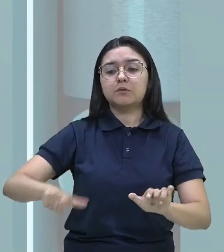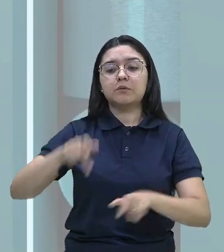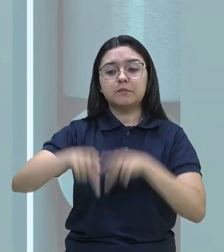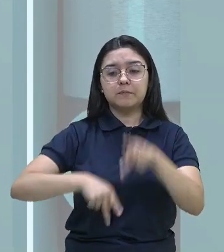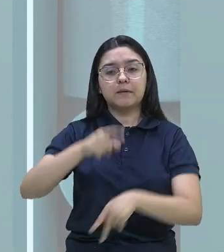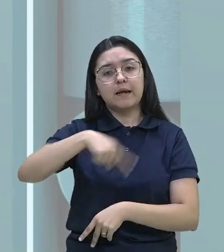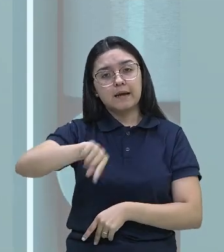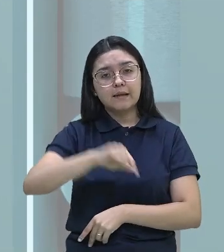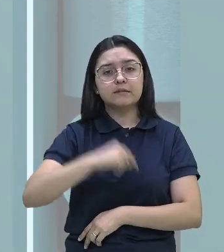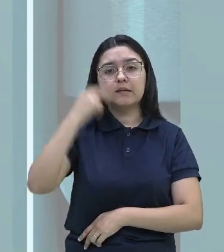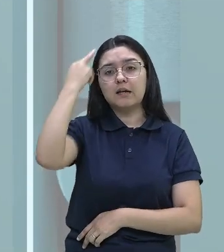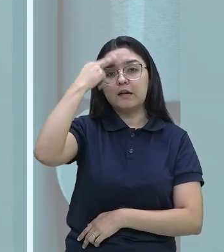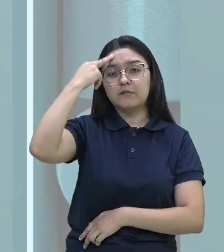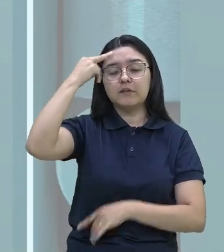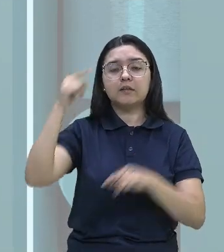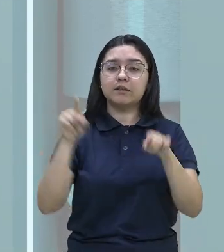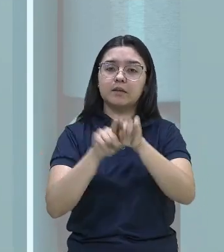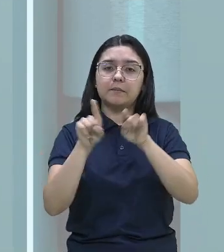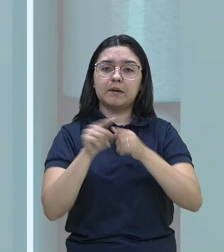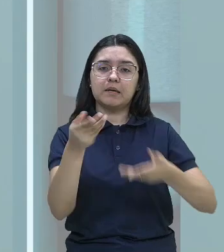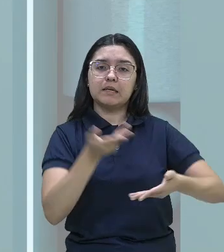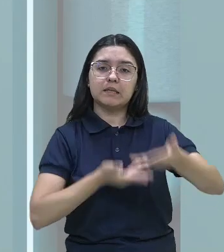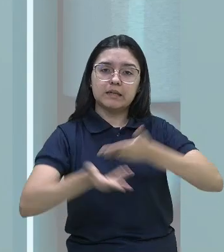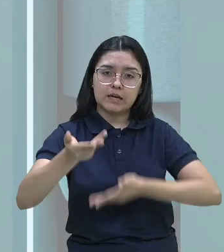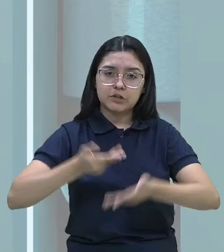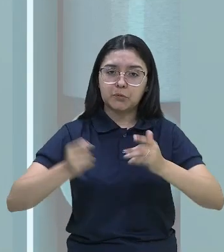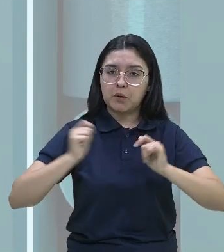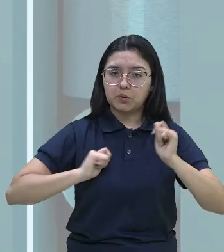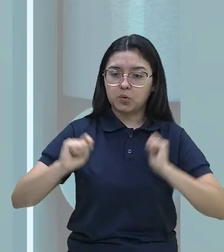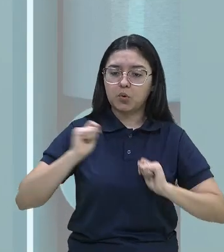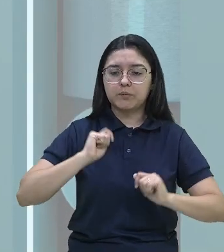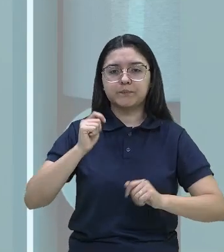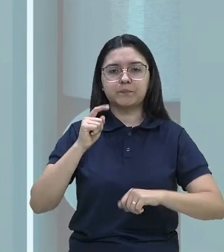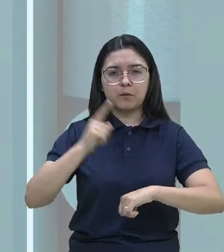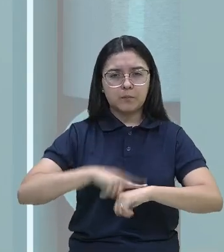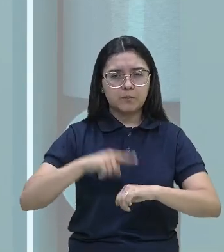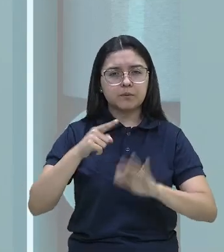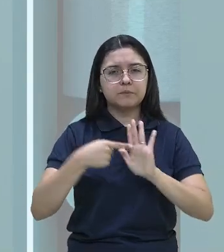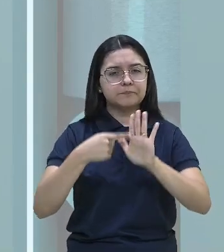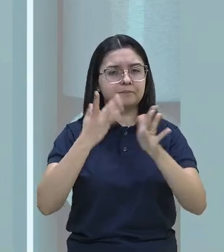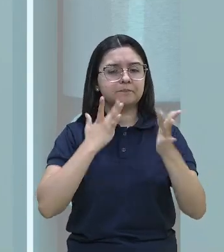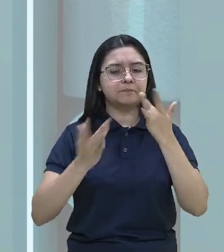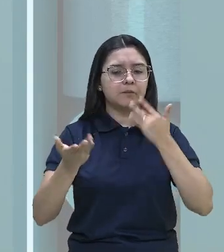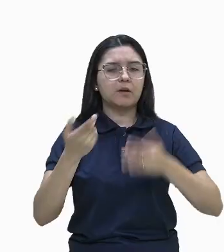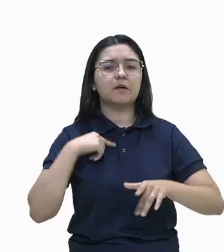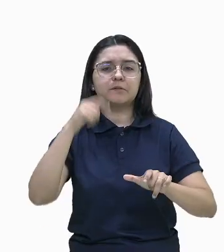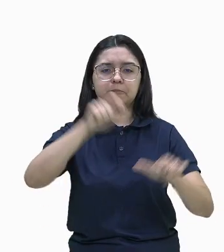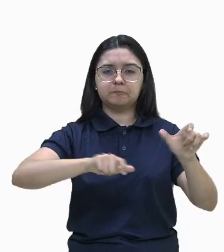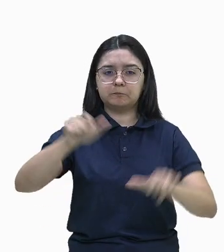às vezes, até interagir com os atores, certo? Mas nós podemos também